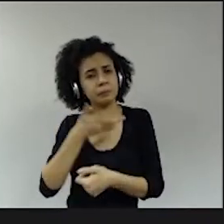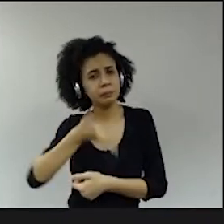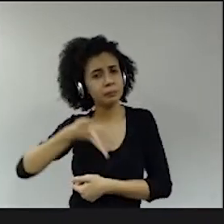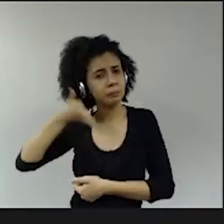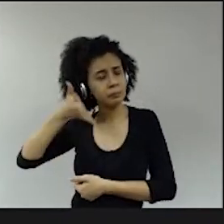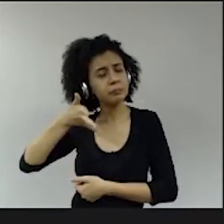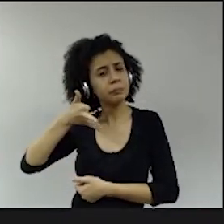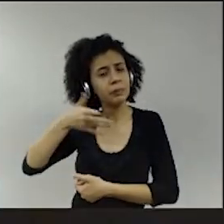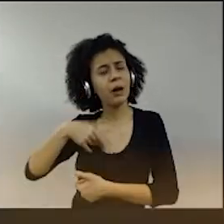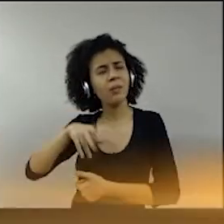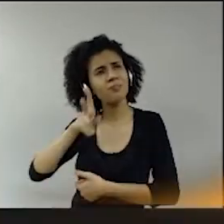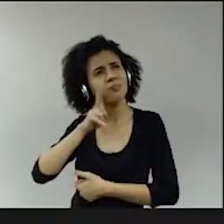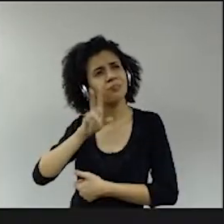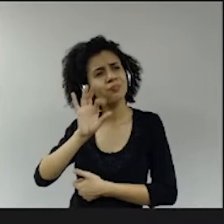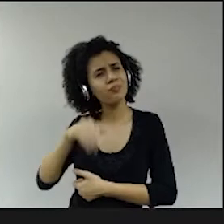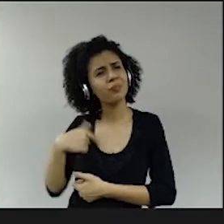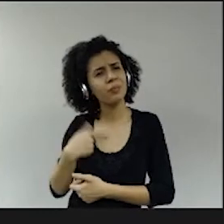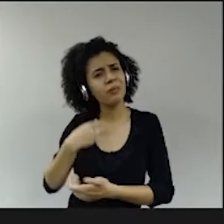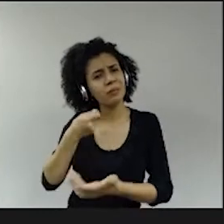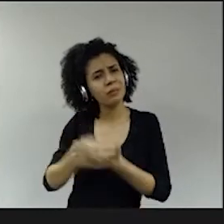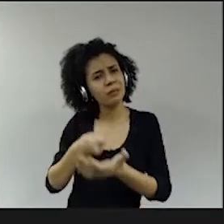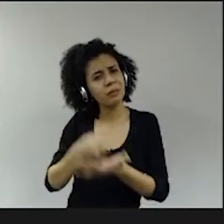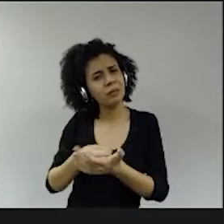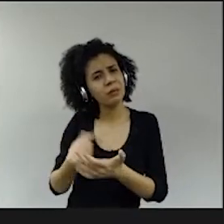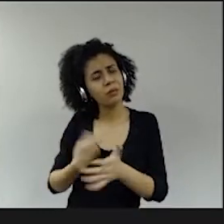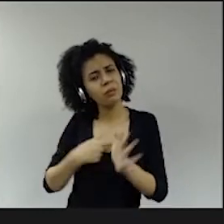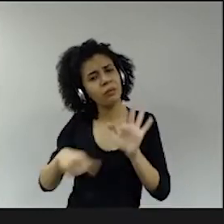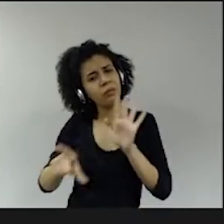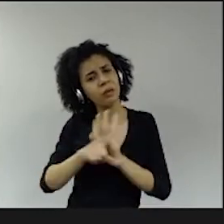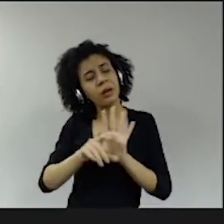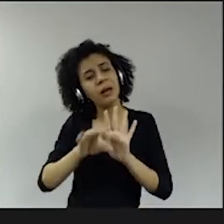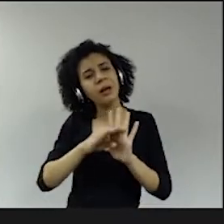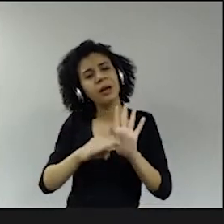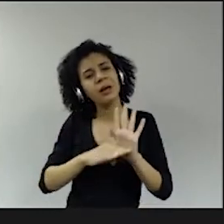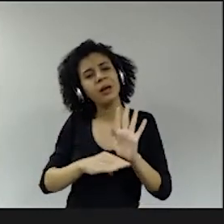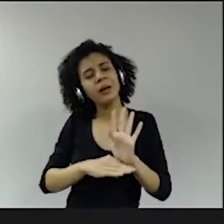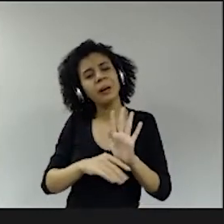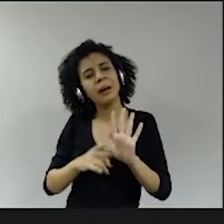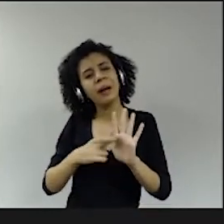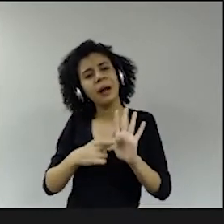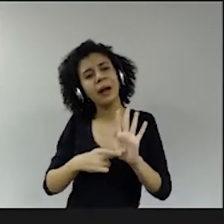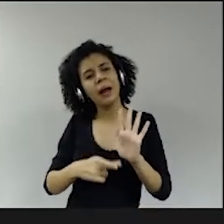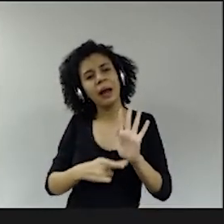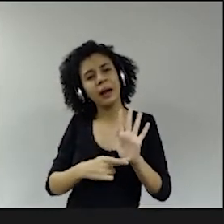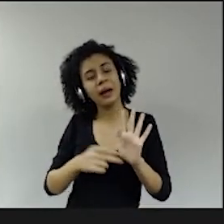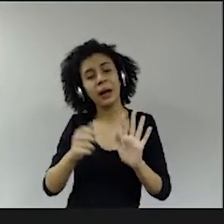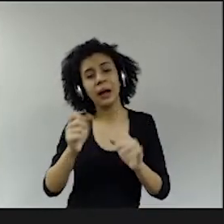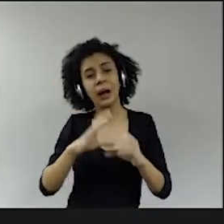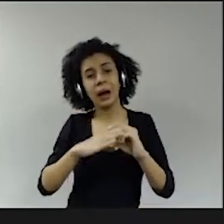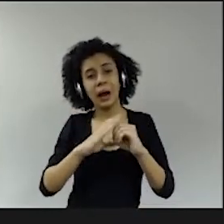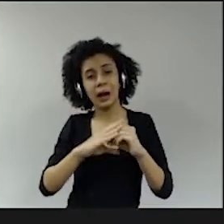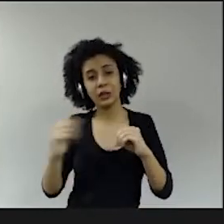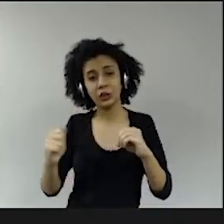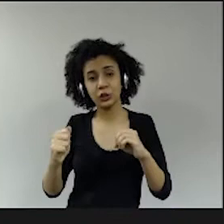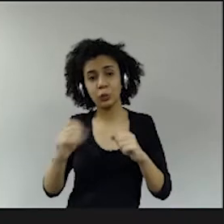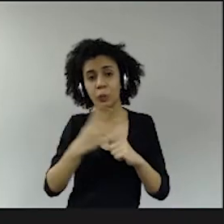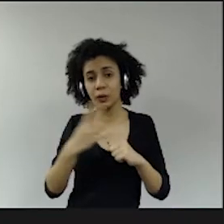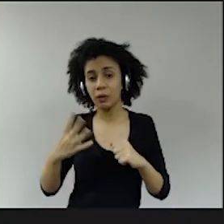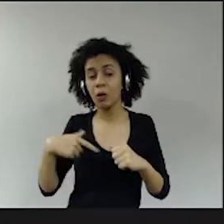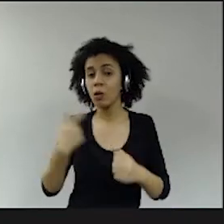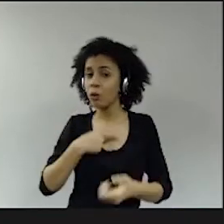E lembra muito bem o nosso dever, que está no nosso estatuto. O artigo 44 nos obriga a